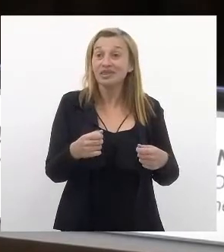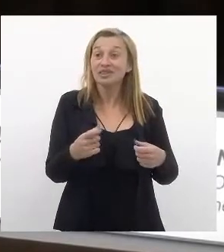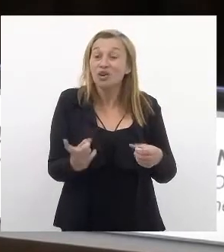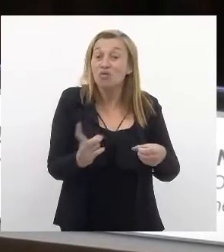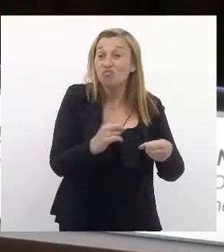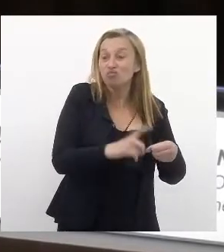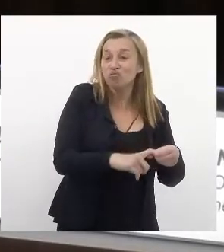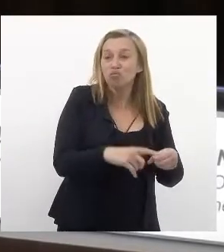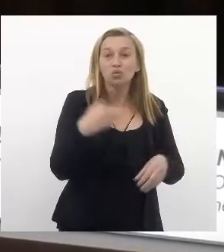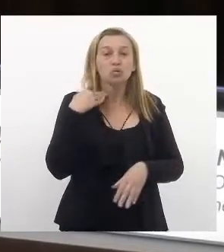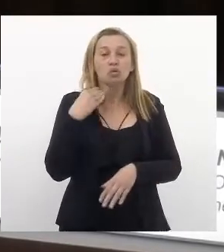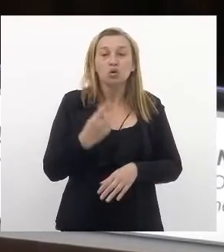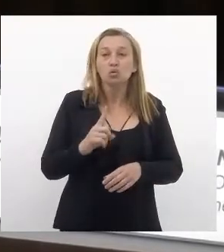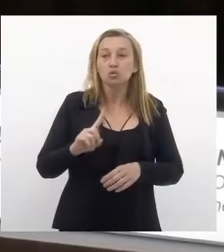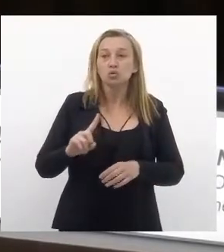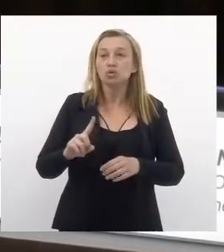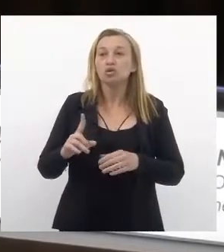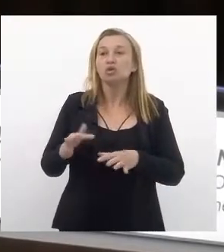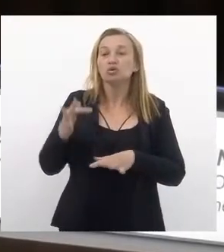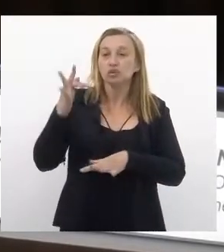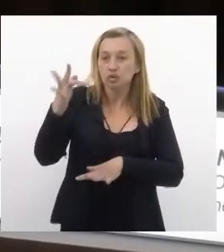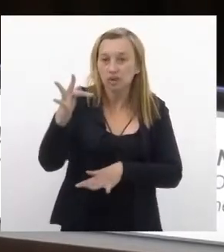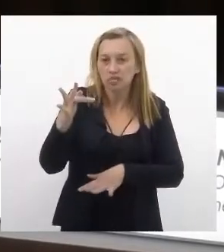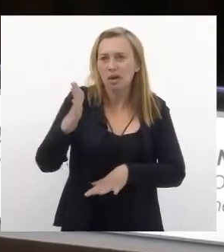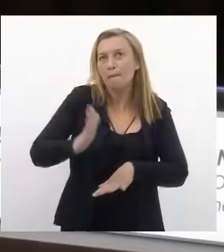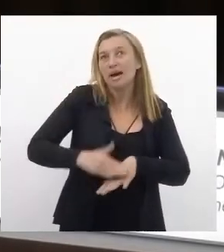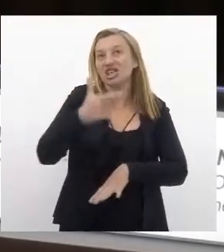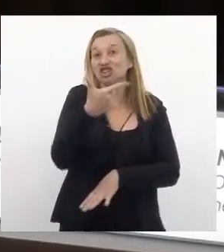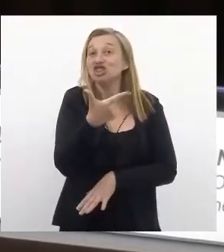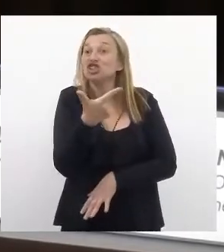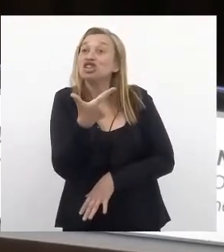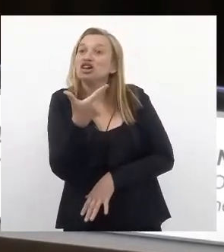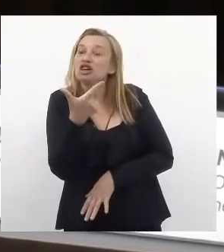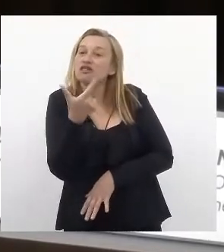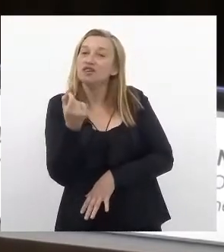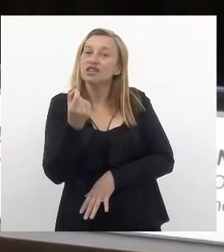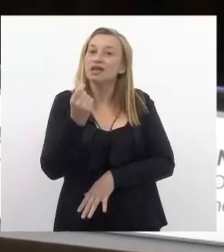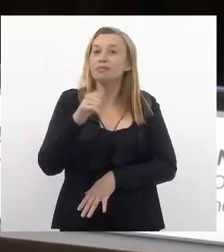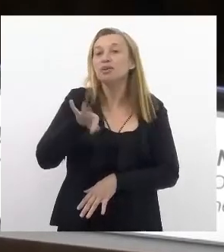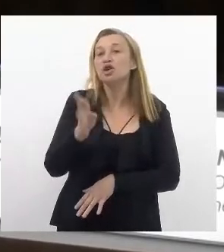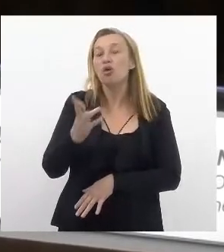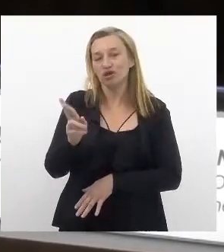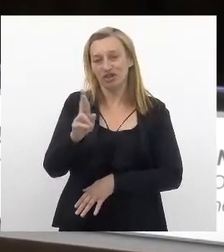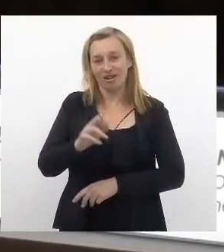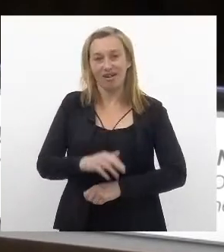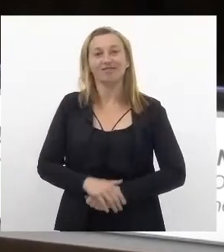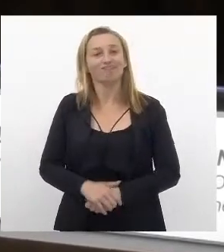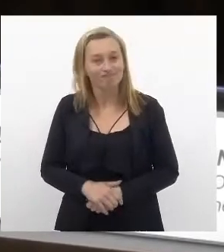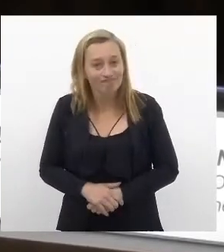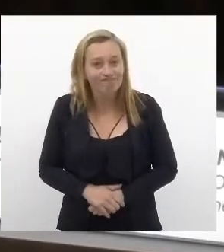cofres, nos próximos anos, mais de 20 bilhões de reais.